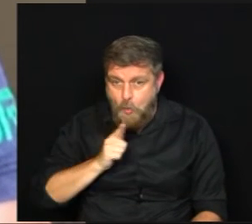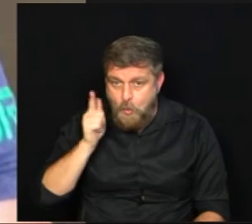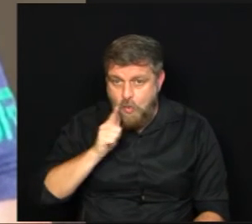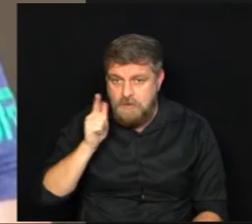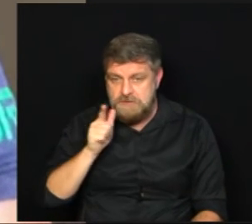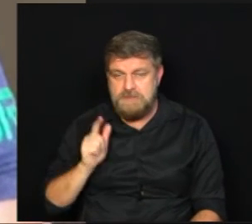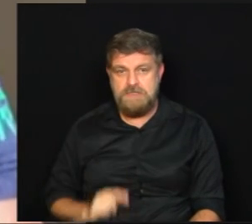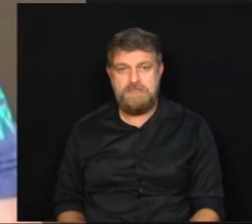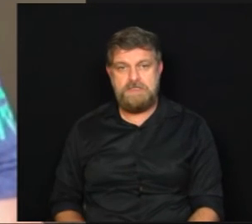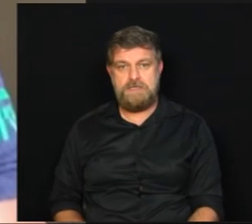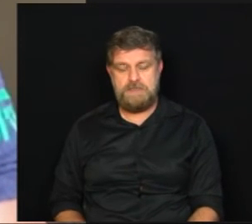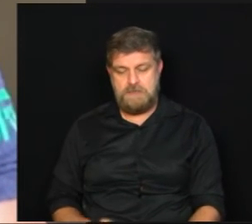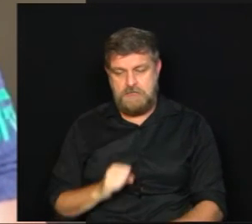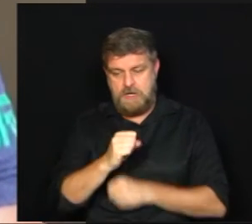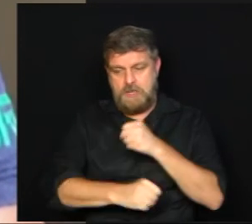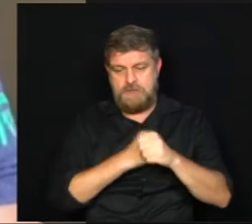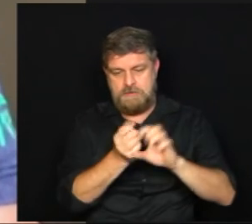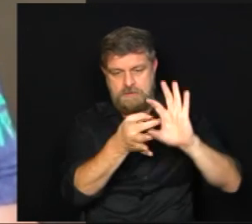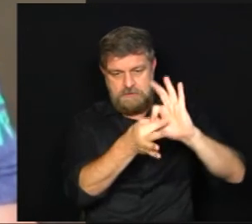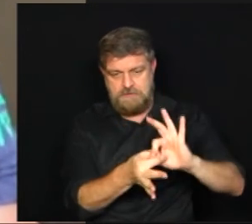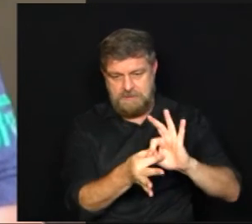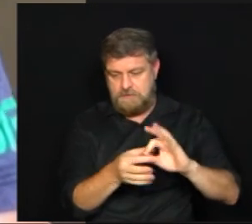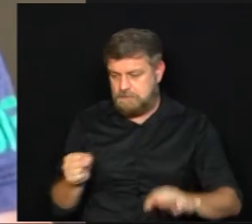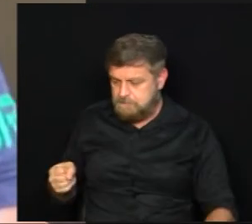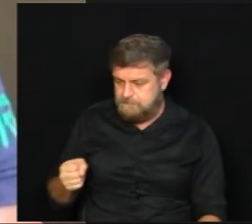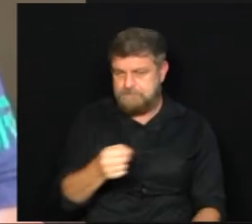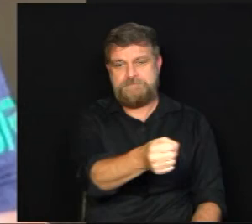no ano olímpico e ser classificada.